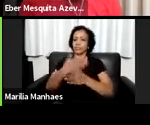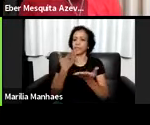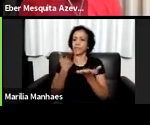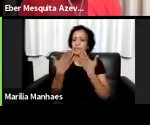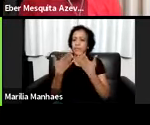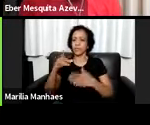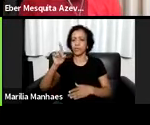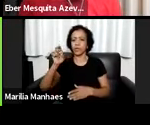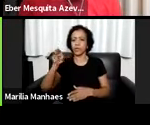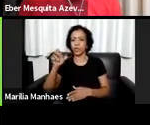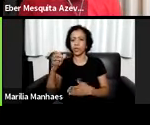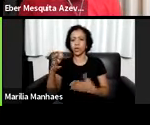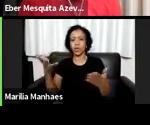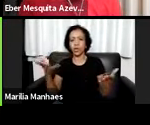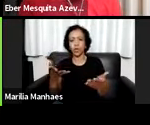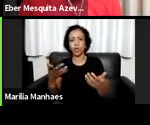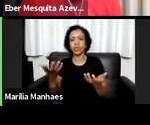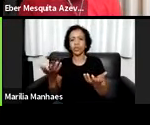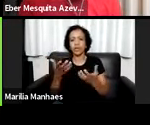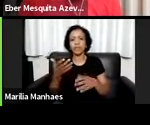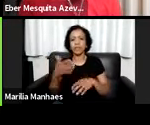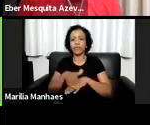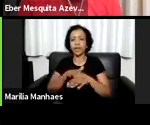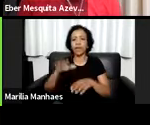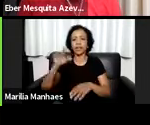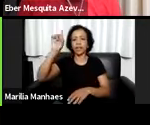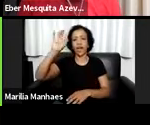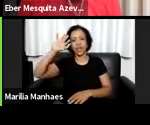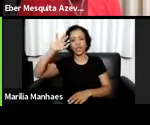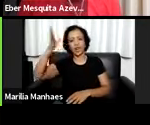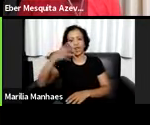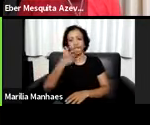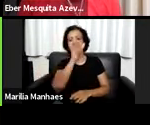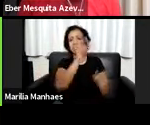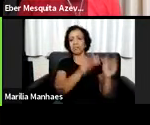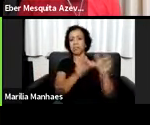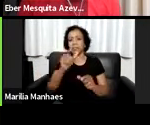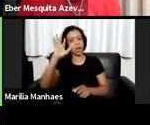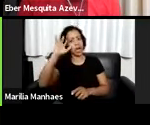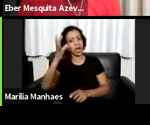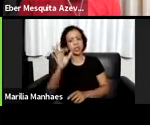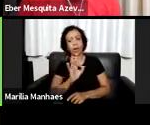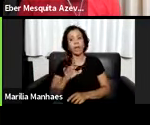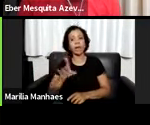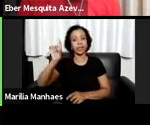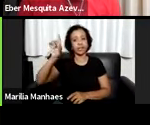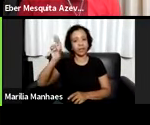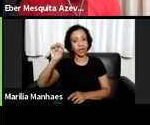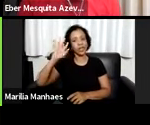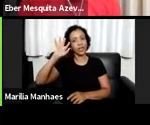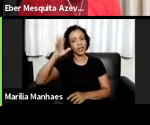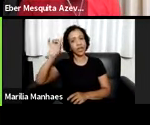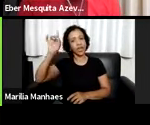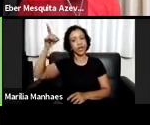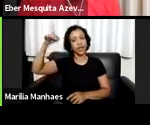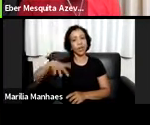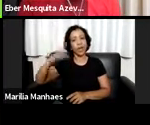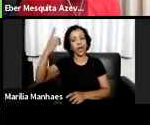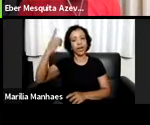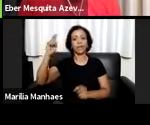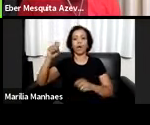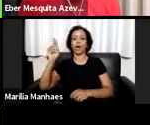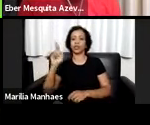hoje nós precisamos falar com aquele que resolve, e vamos terminar fazendo isso, falando com aquele que tem a última palavra.